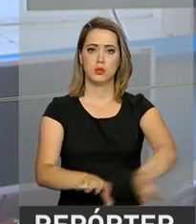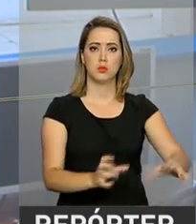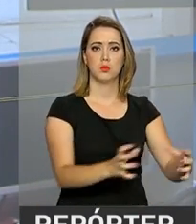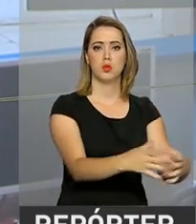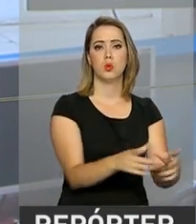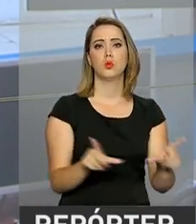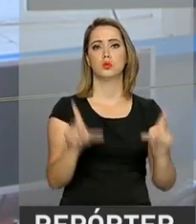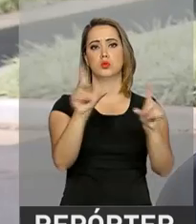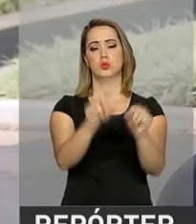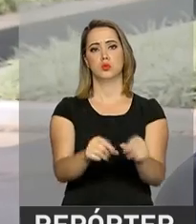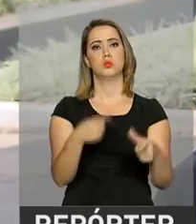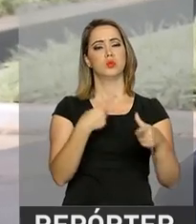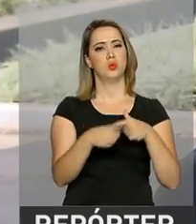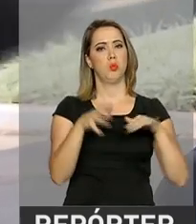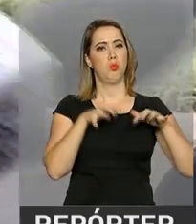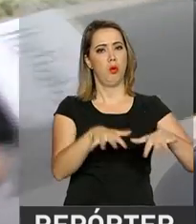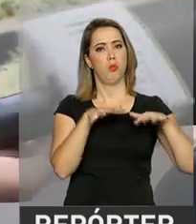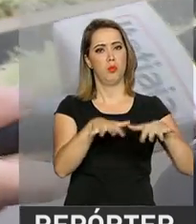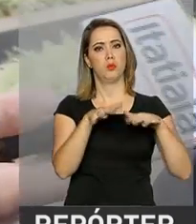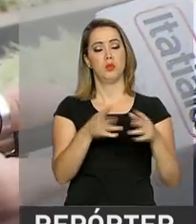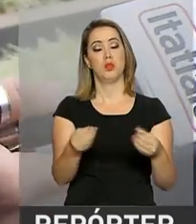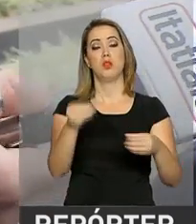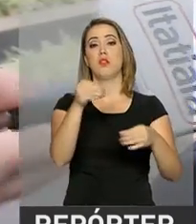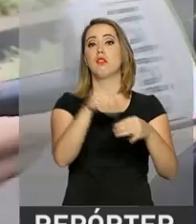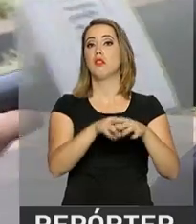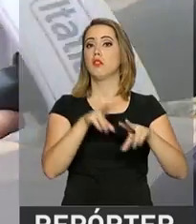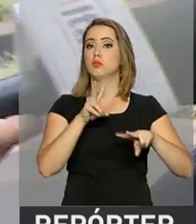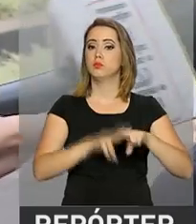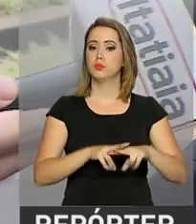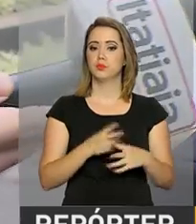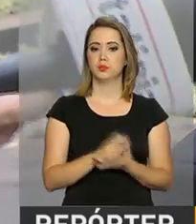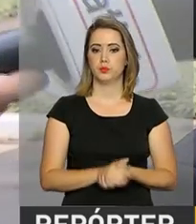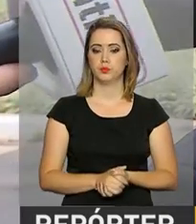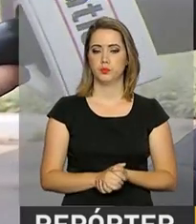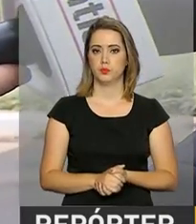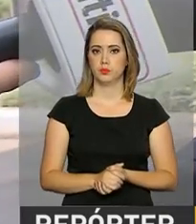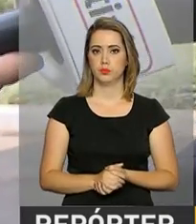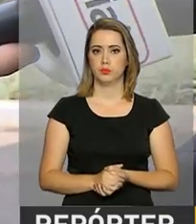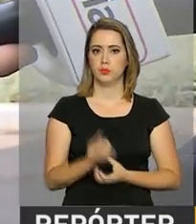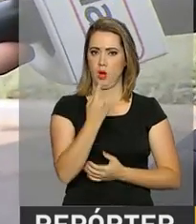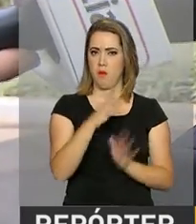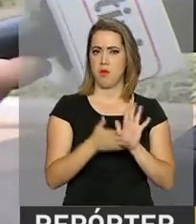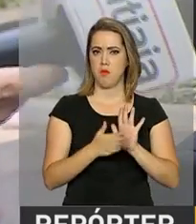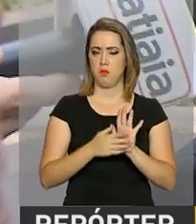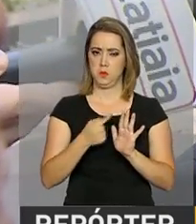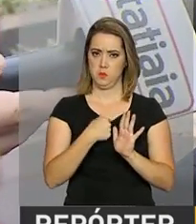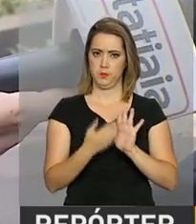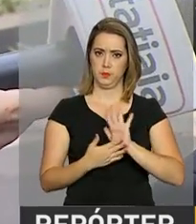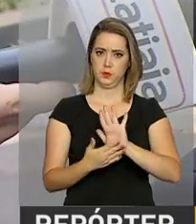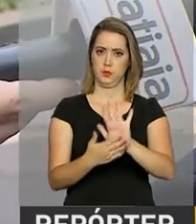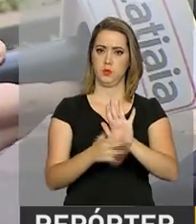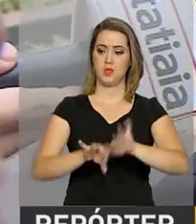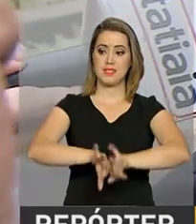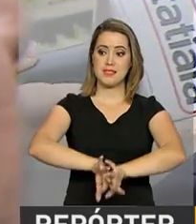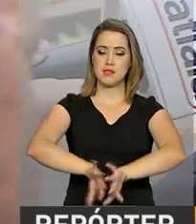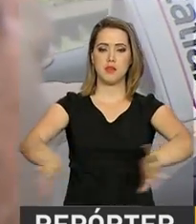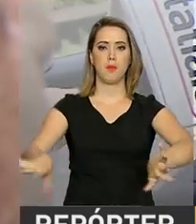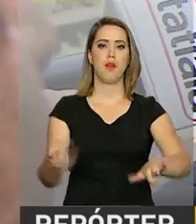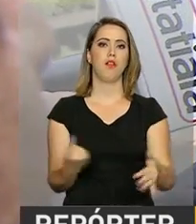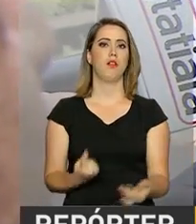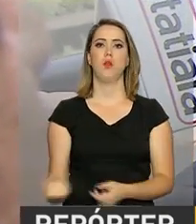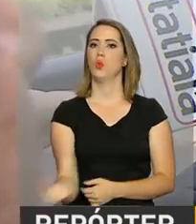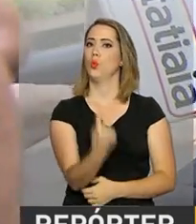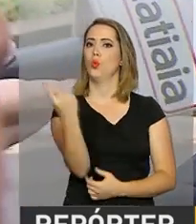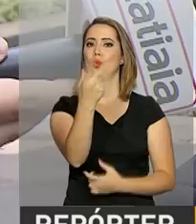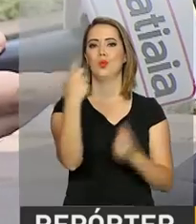prisões a primeira proposta que eu faço é no sentido de separar não tem como você fazer conviver num